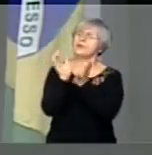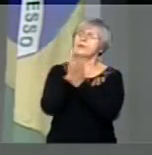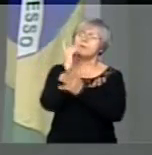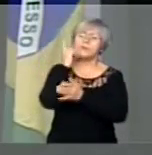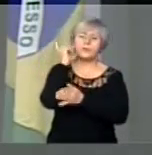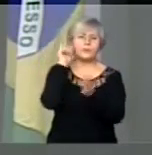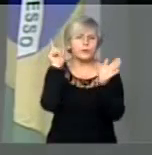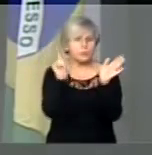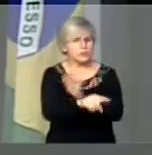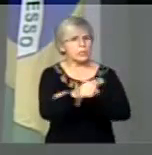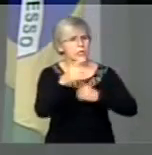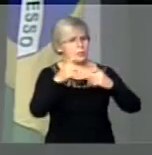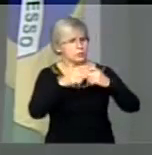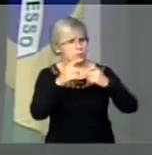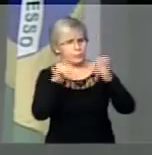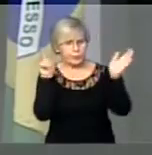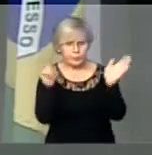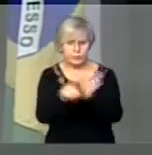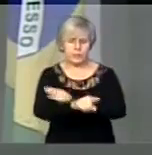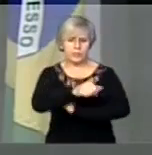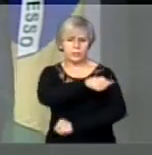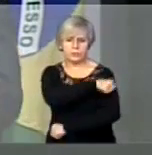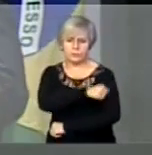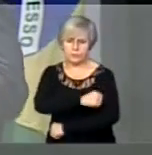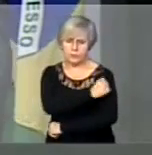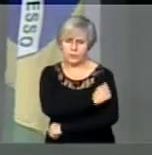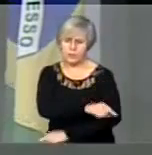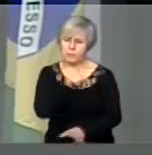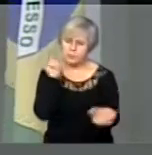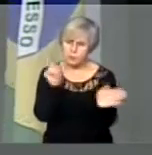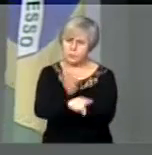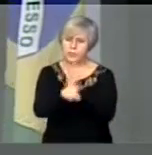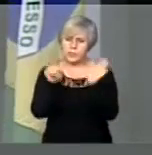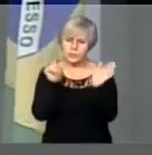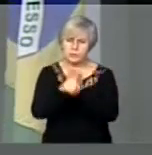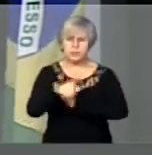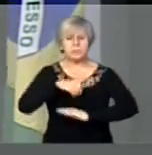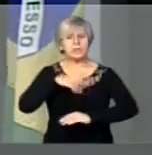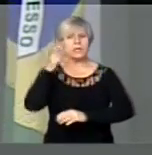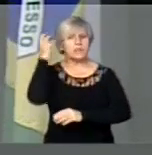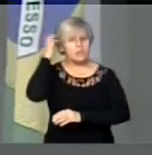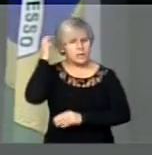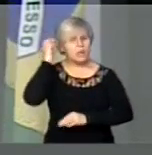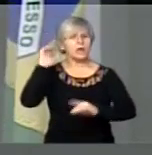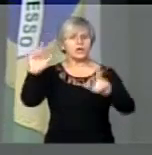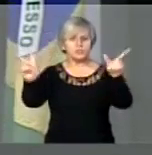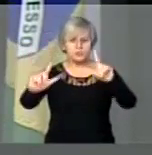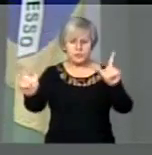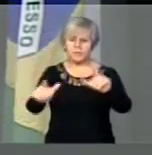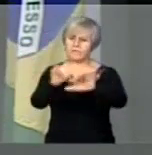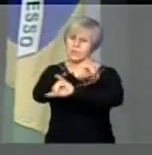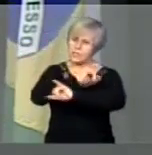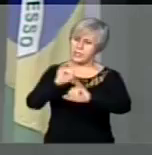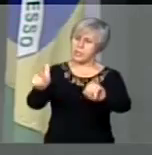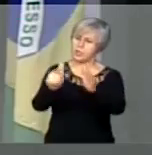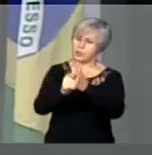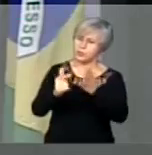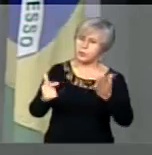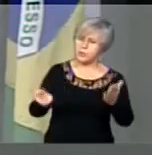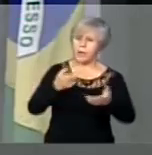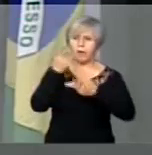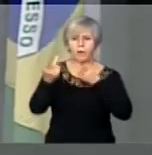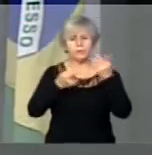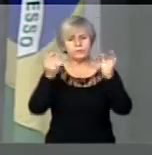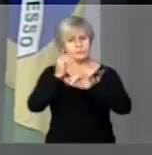os médicos, estão perguntando, e está surgindo programa de rádio, programa de TV, aqueles